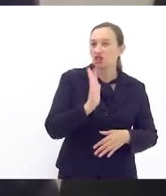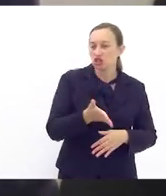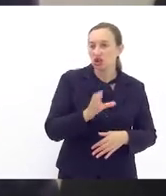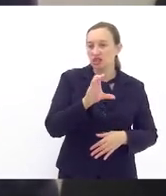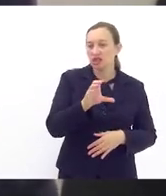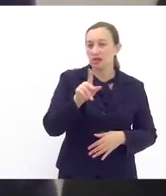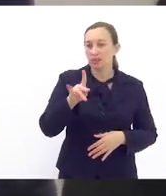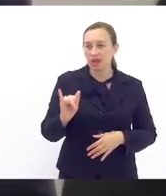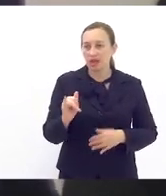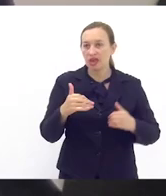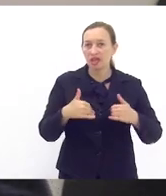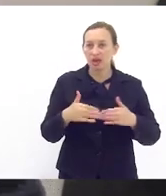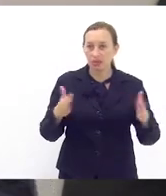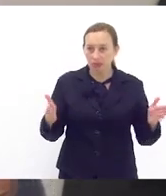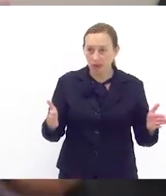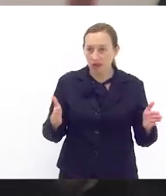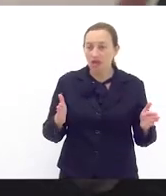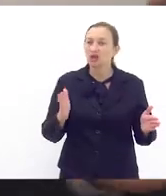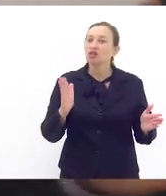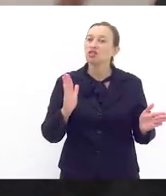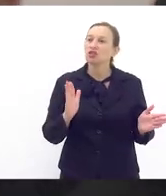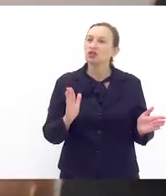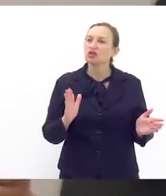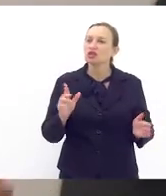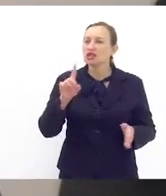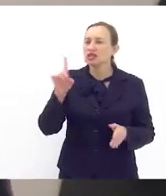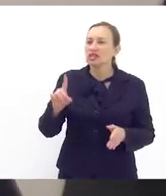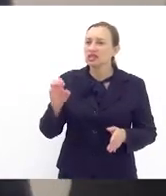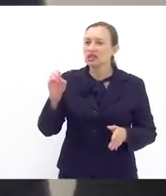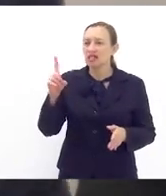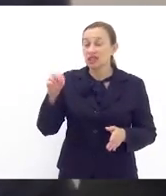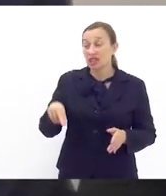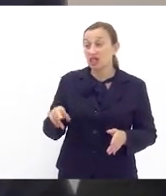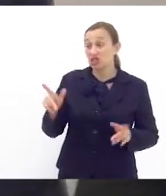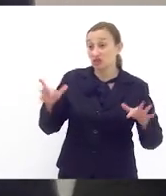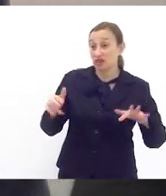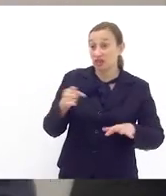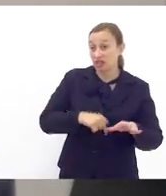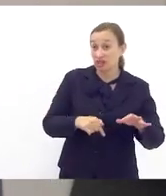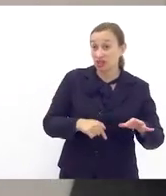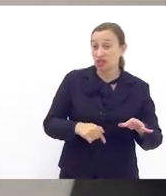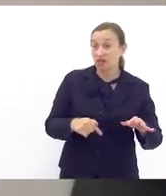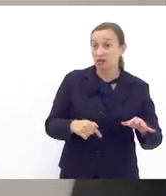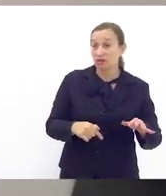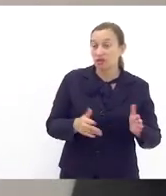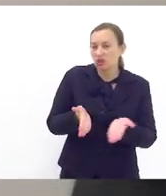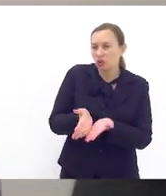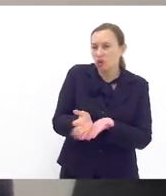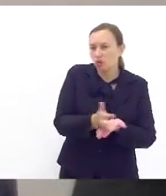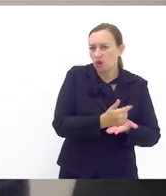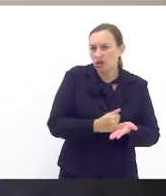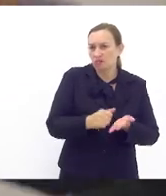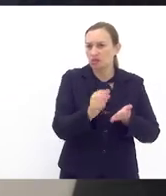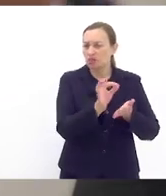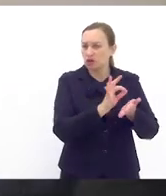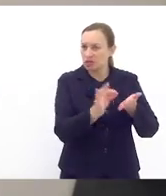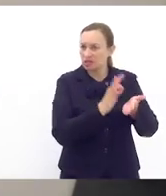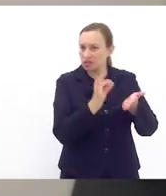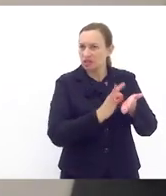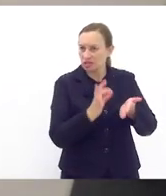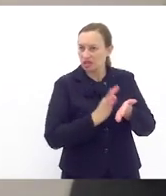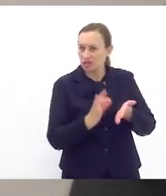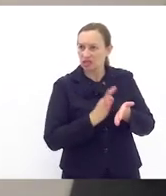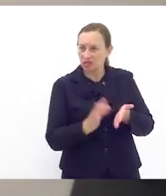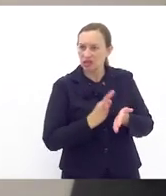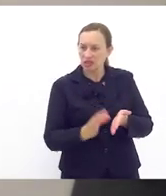CPI aberta eu fiz diferente daqui eu já abri uma contra n eu tô colhendo assinatura Depois que terminar essa eu vou abrir